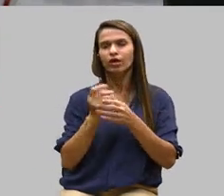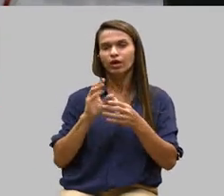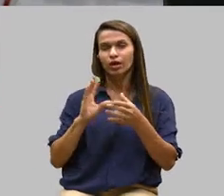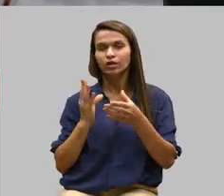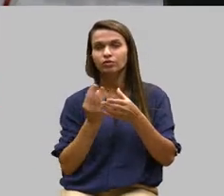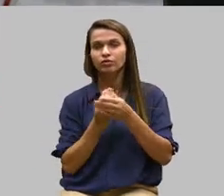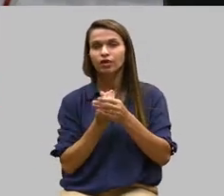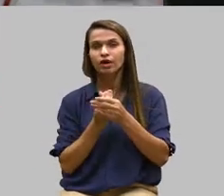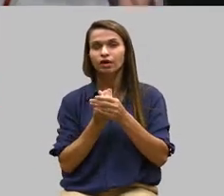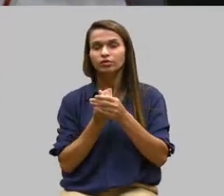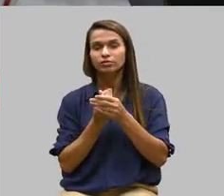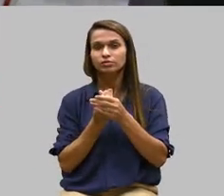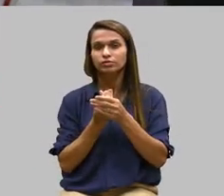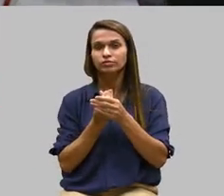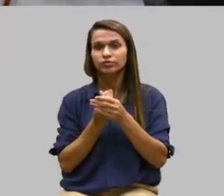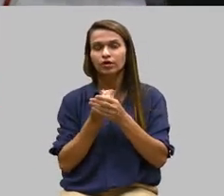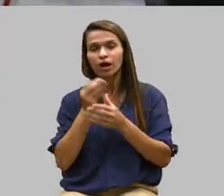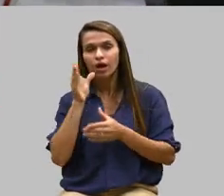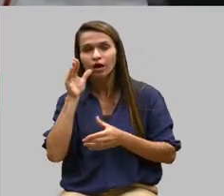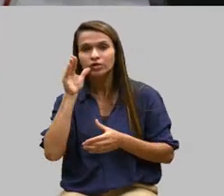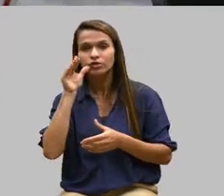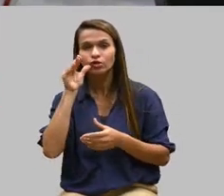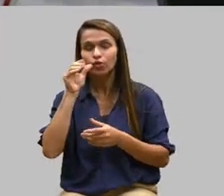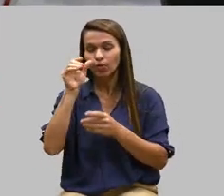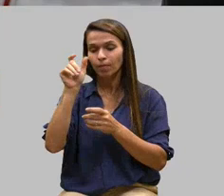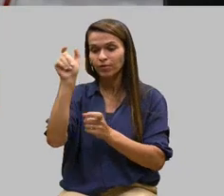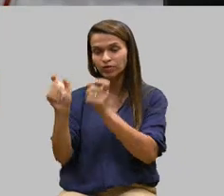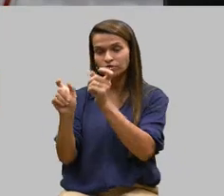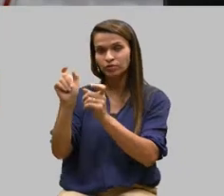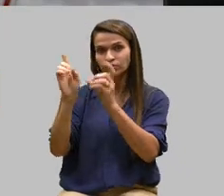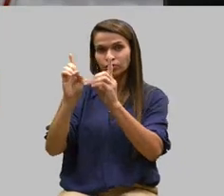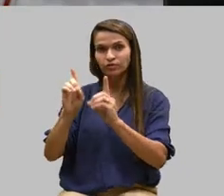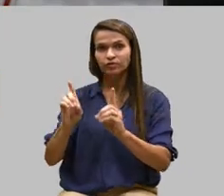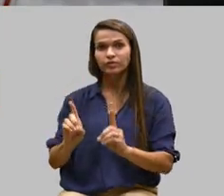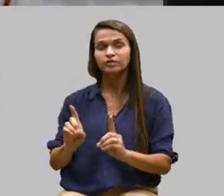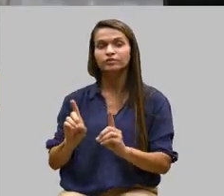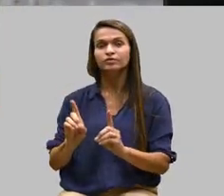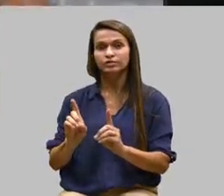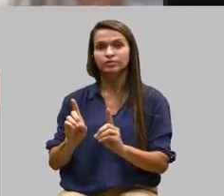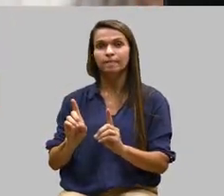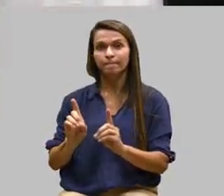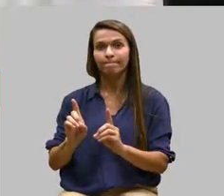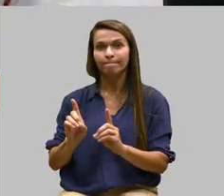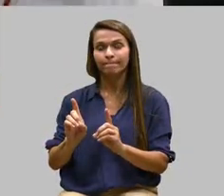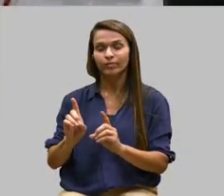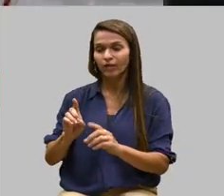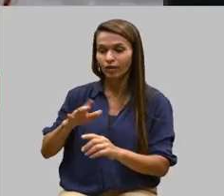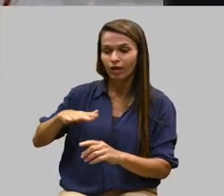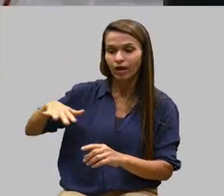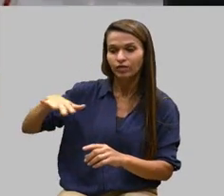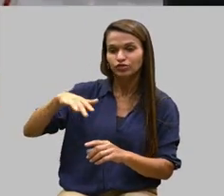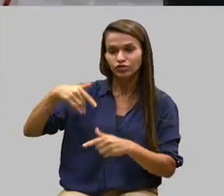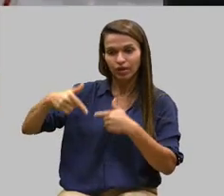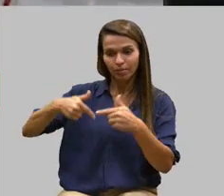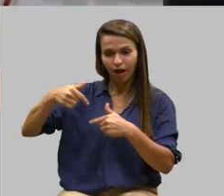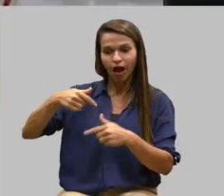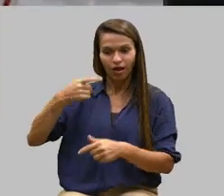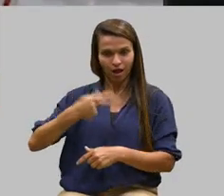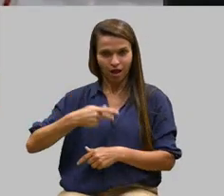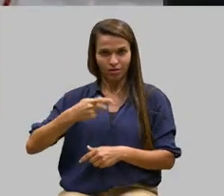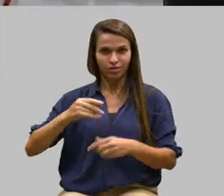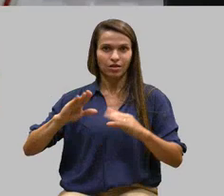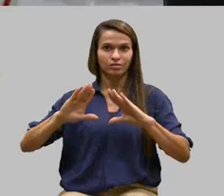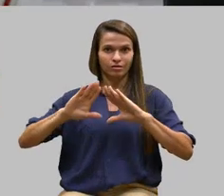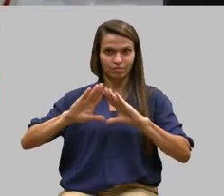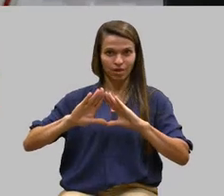assistida de pessoas com deficiência impostos de trabalho aqui na Assembleia desde então